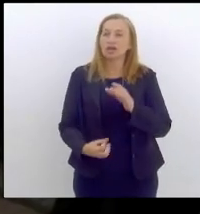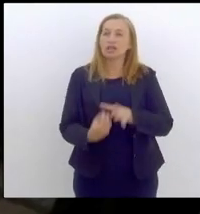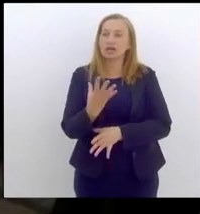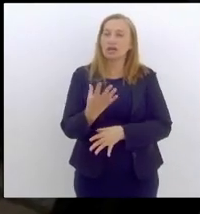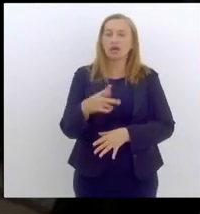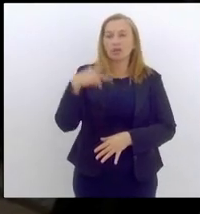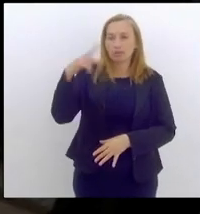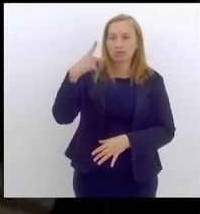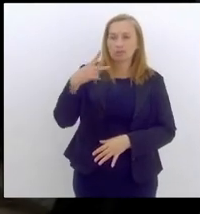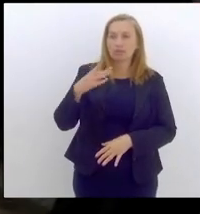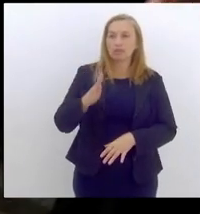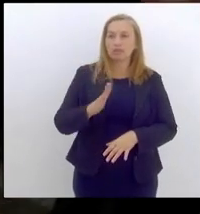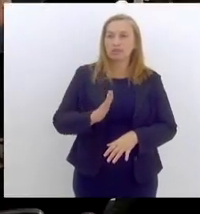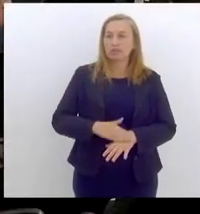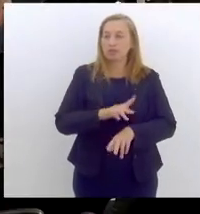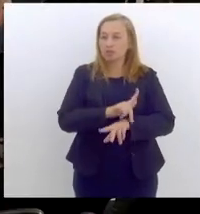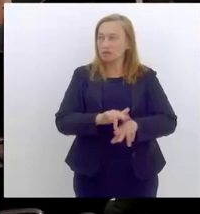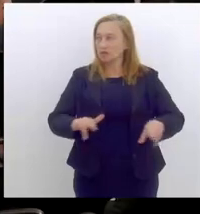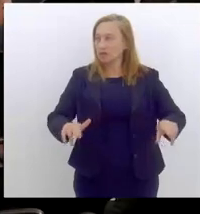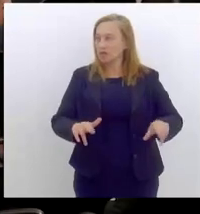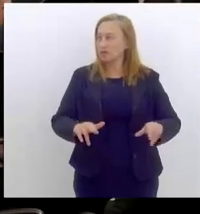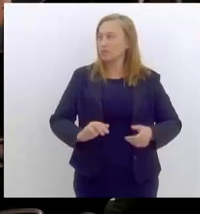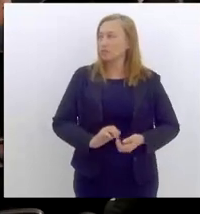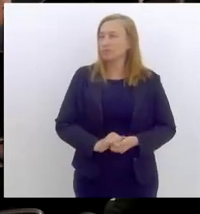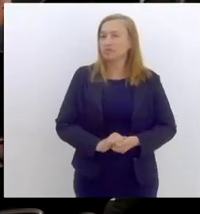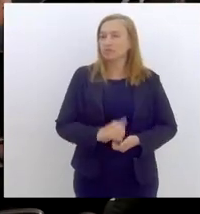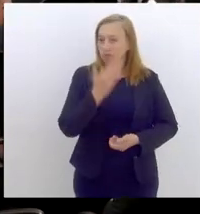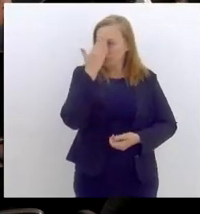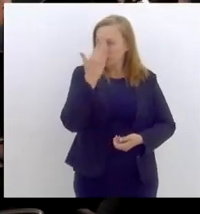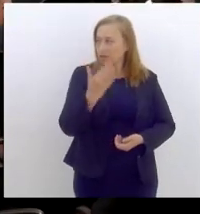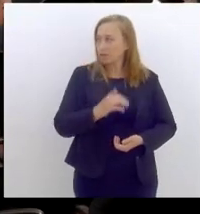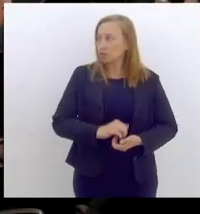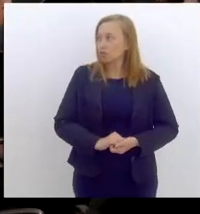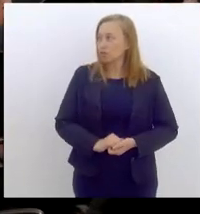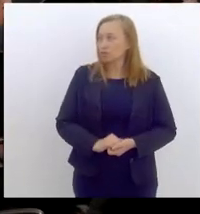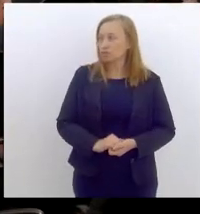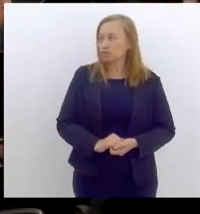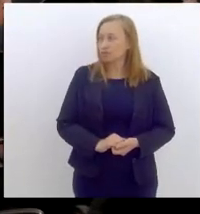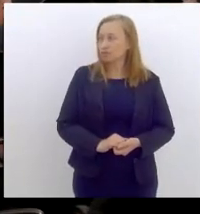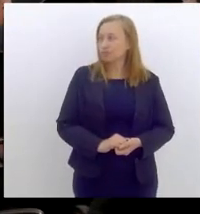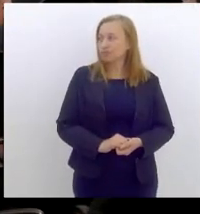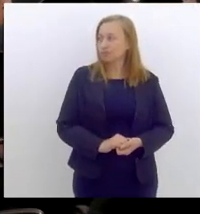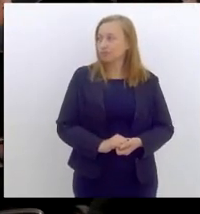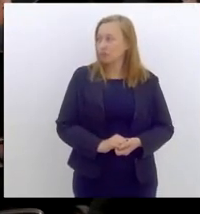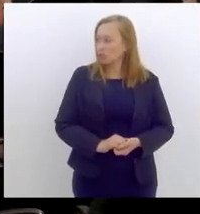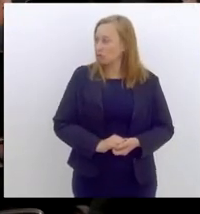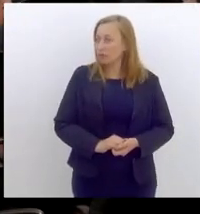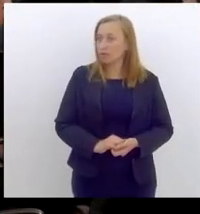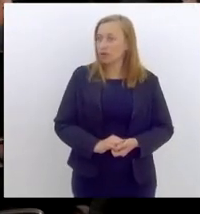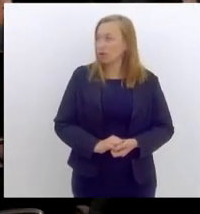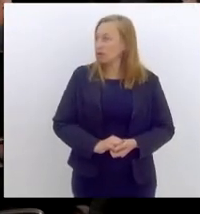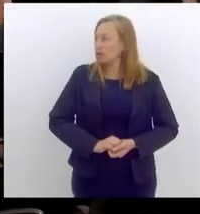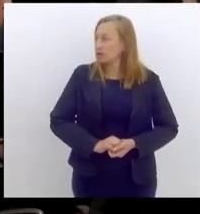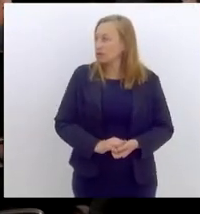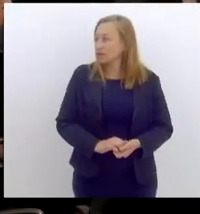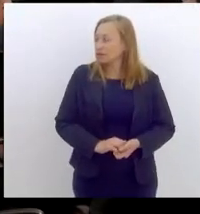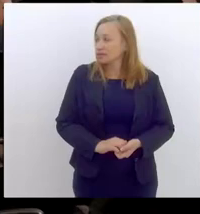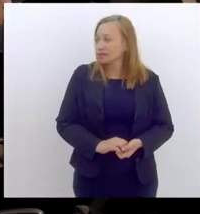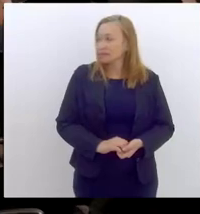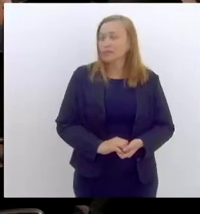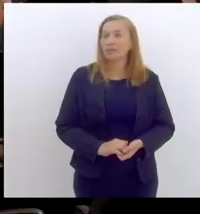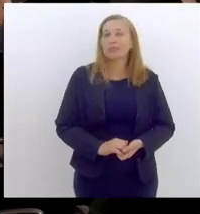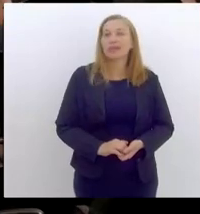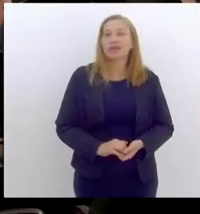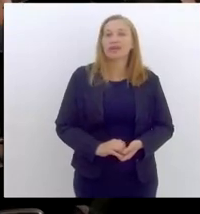atuante e muito plural. Muito obrigado. Deputado Yuri, vota pela abstenção. Deputada Zeidan.